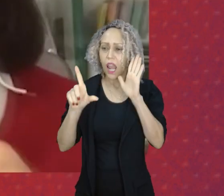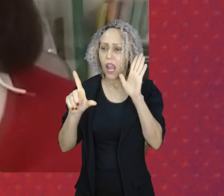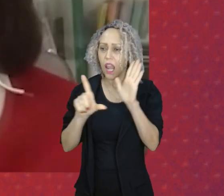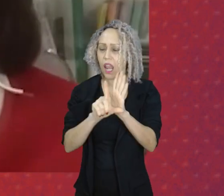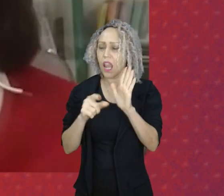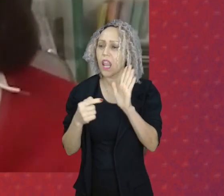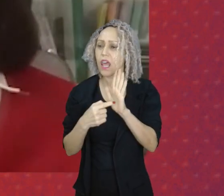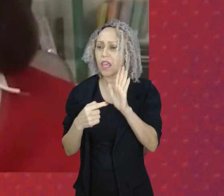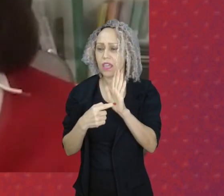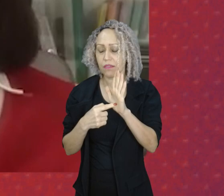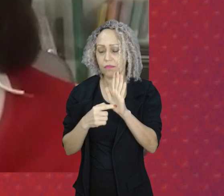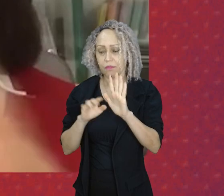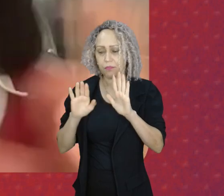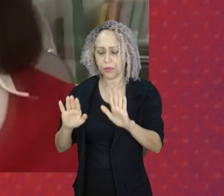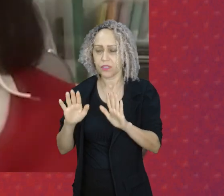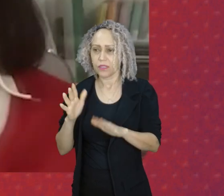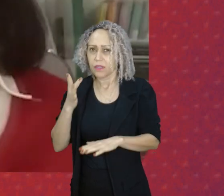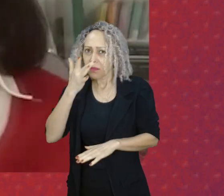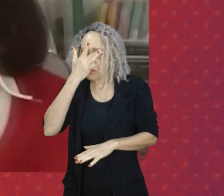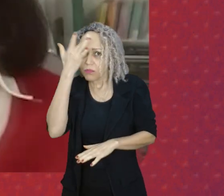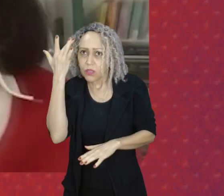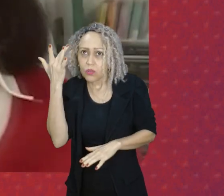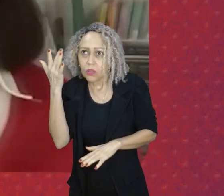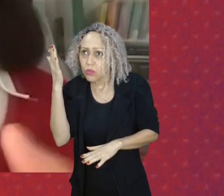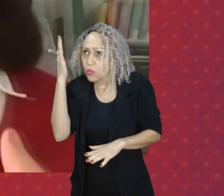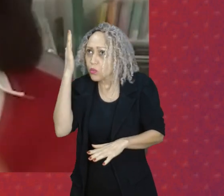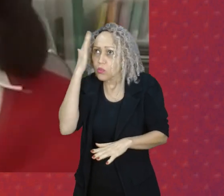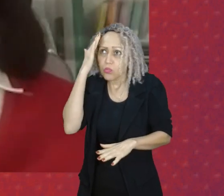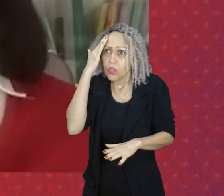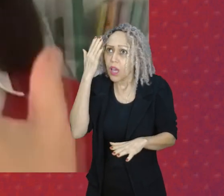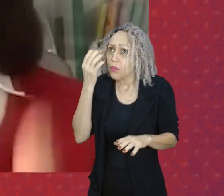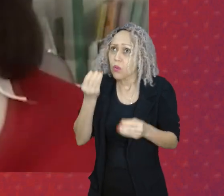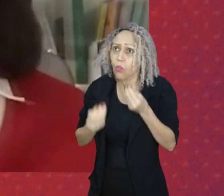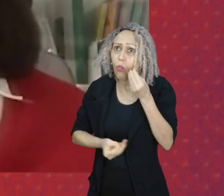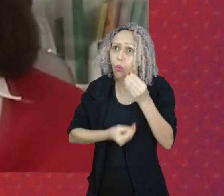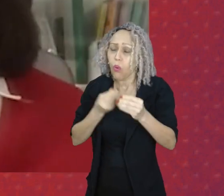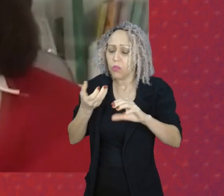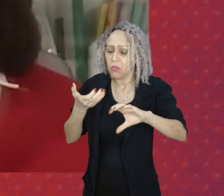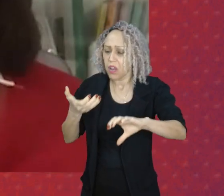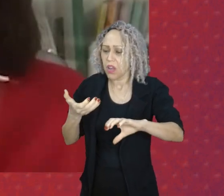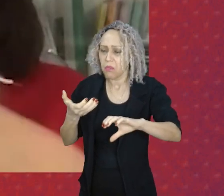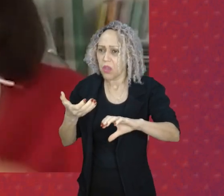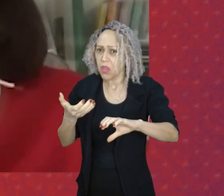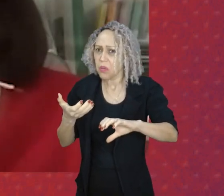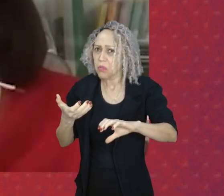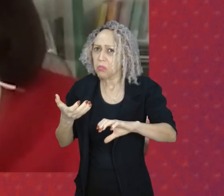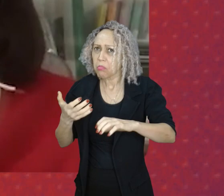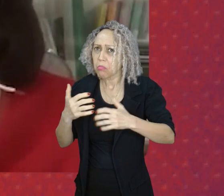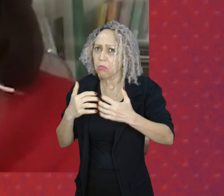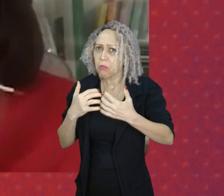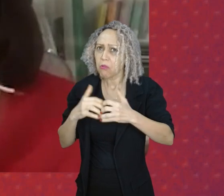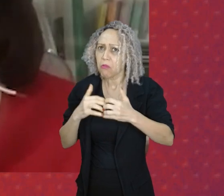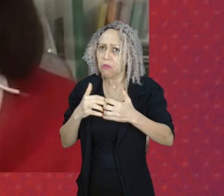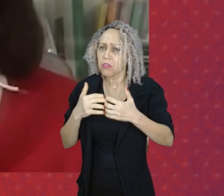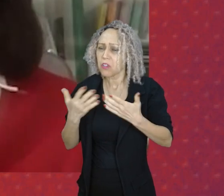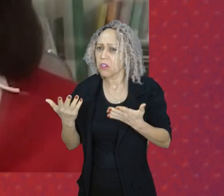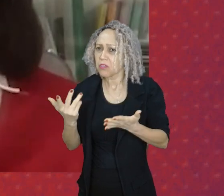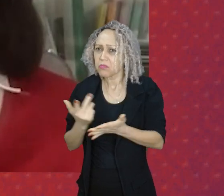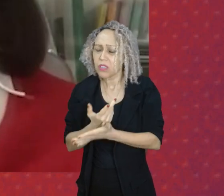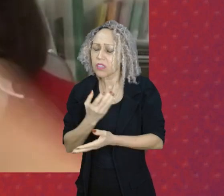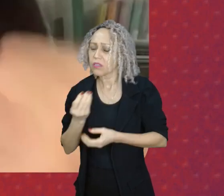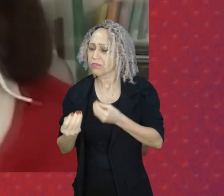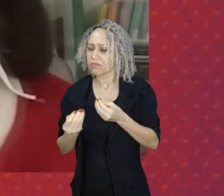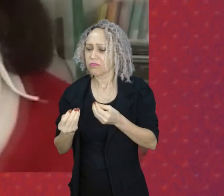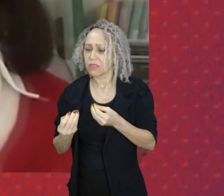se as pessoas não conhecem como o parlamento funciona, elas nunca conseguem propor coisas. E na medida que as mulheres